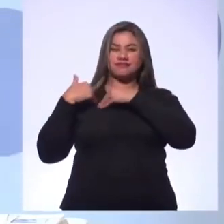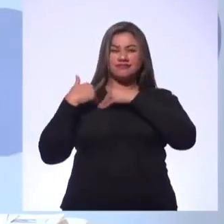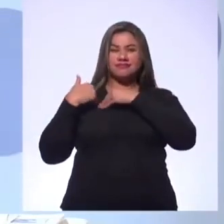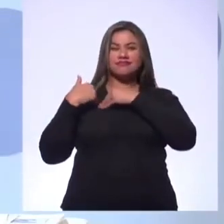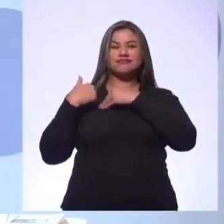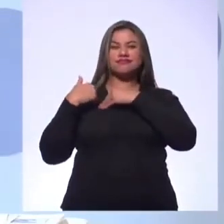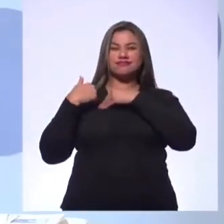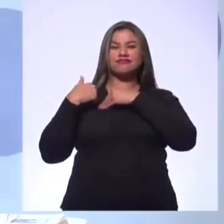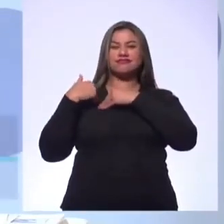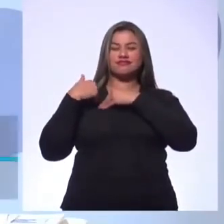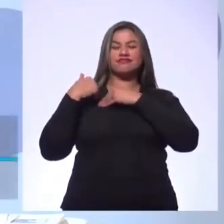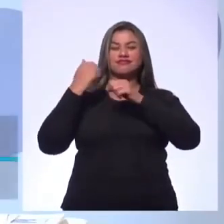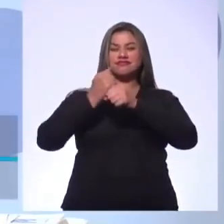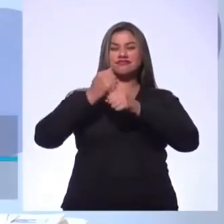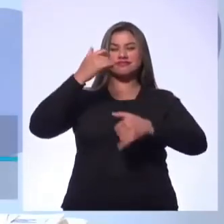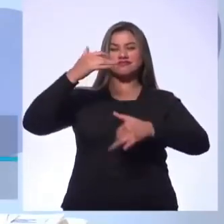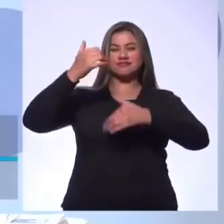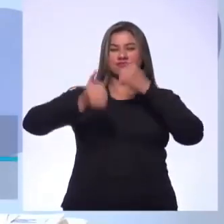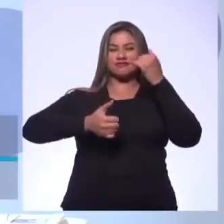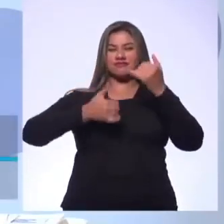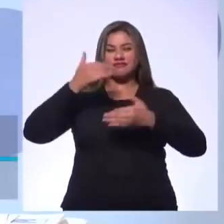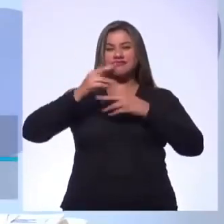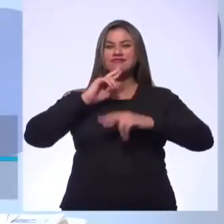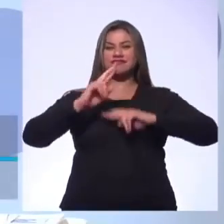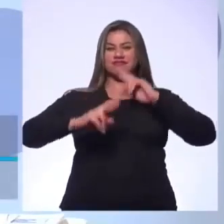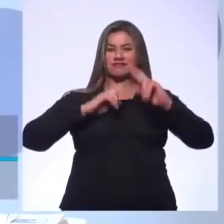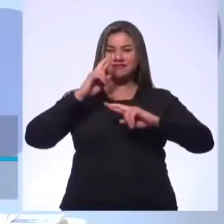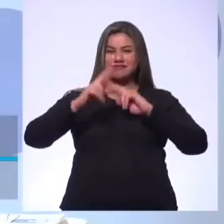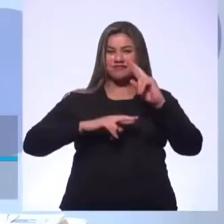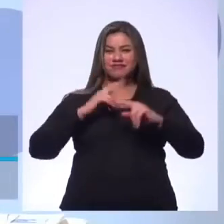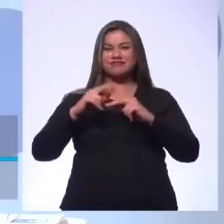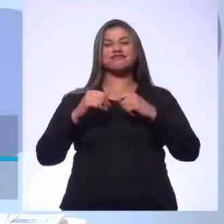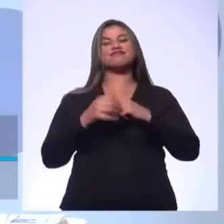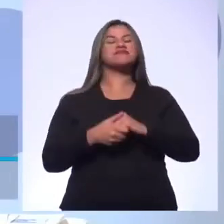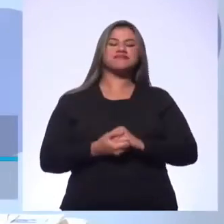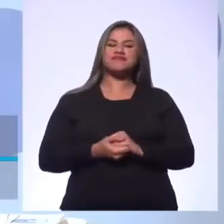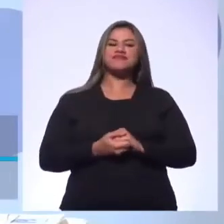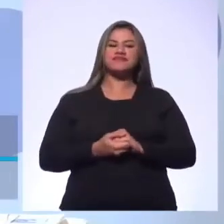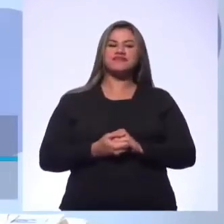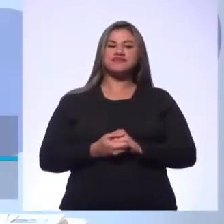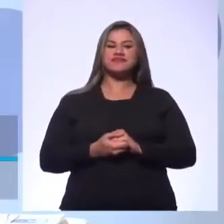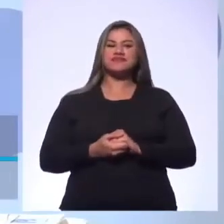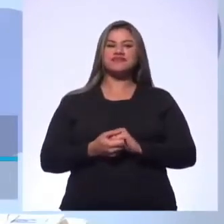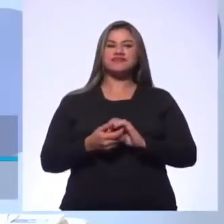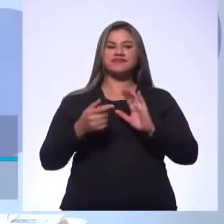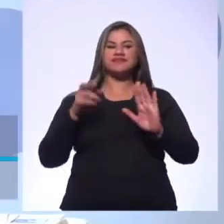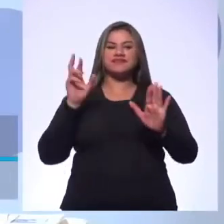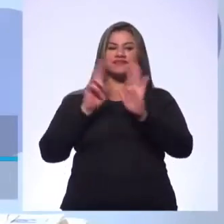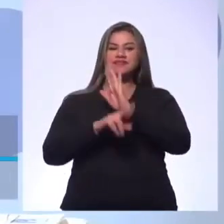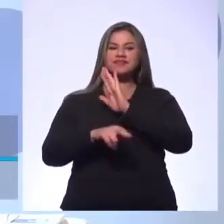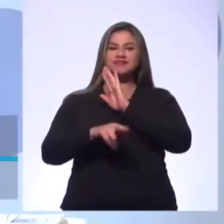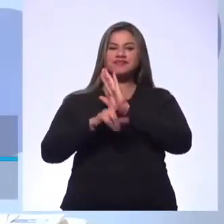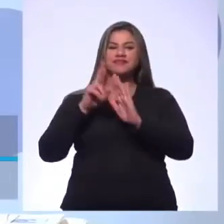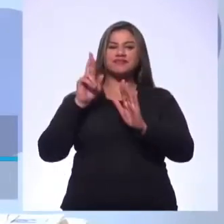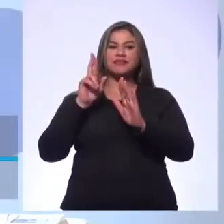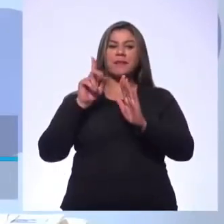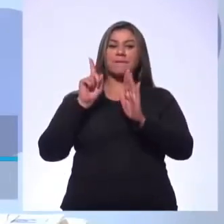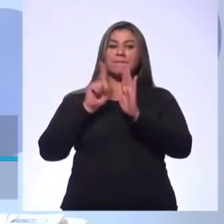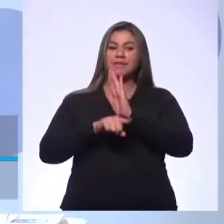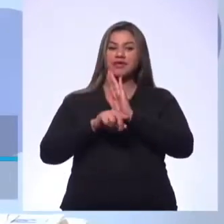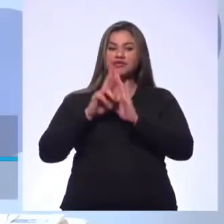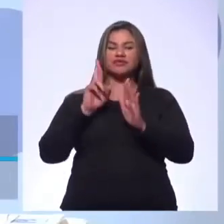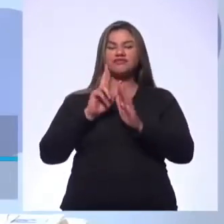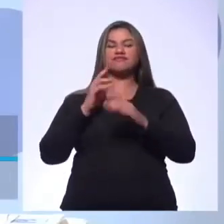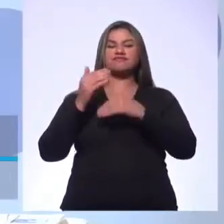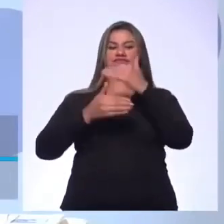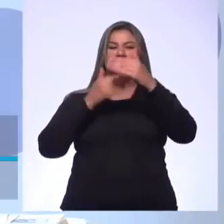para participar aí do chat com as provocações que são feitas, as perguntas, de uma maneira produtiva, uma maneira que a gente